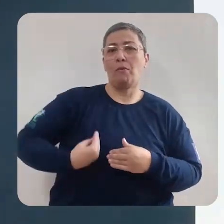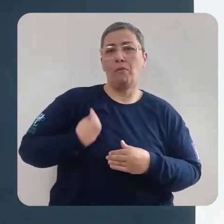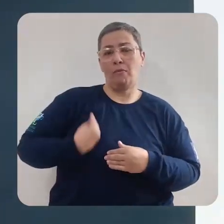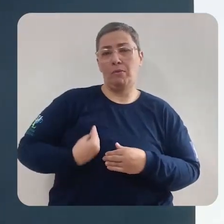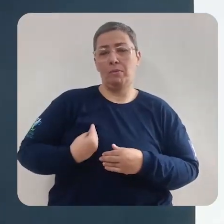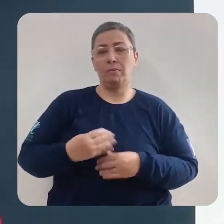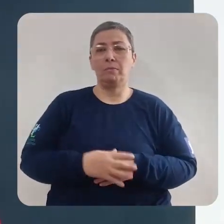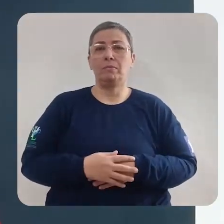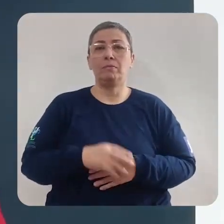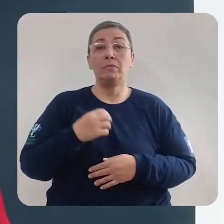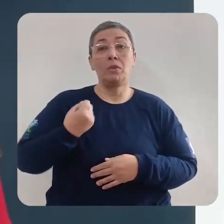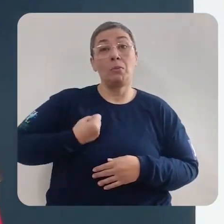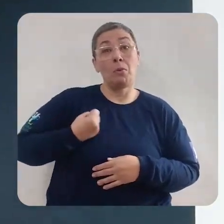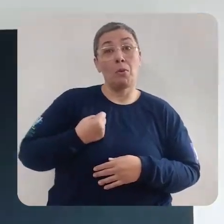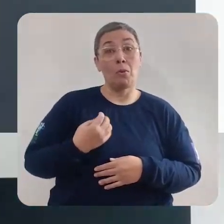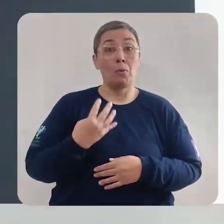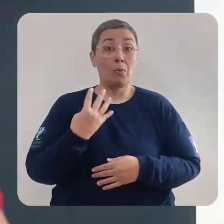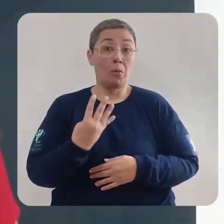longo de toda a nossa vida.